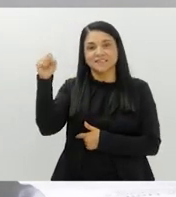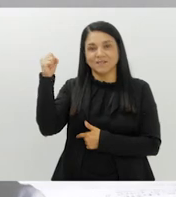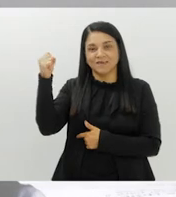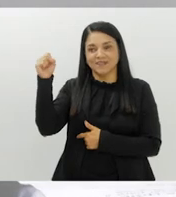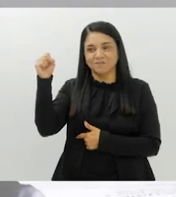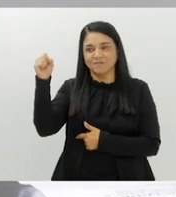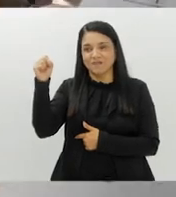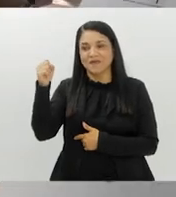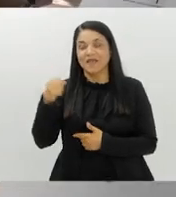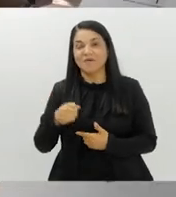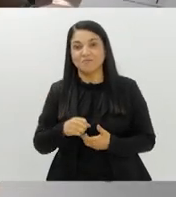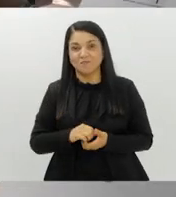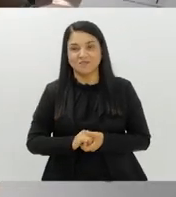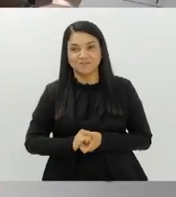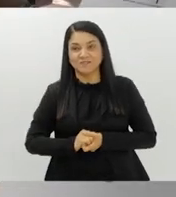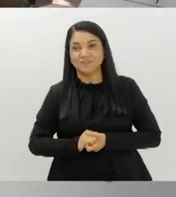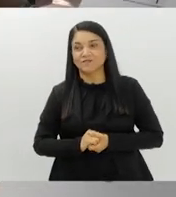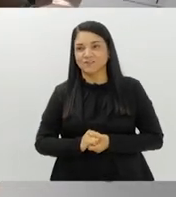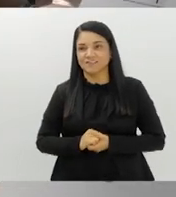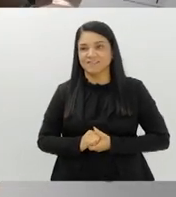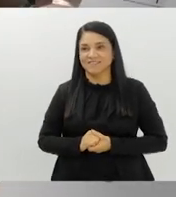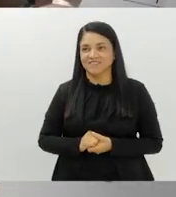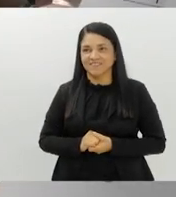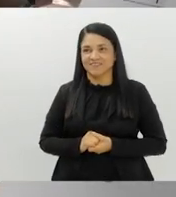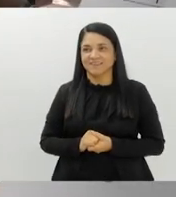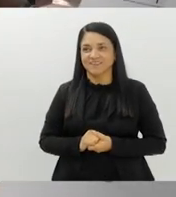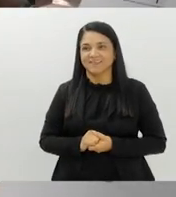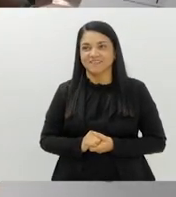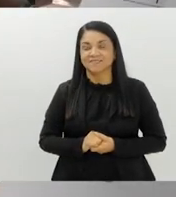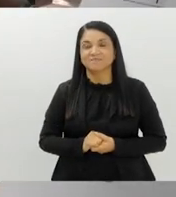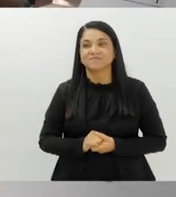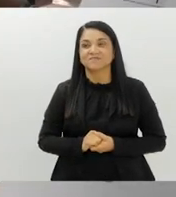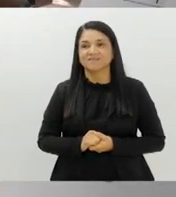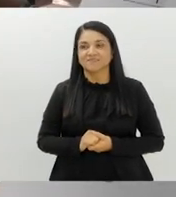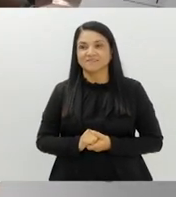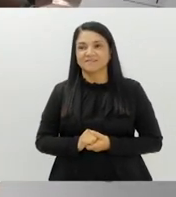Bater palma aí, gente, que eu estou conseguindo bater palma. Hã? Ali.